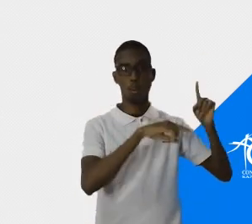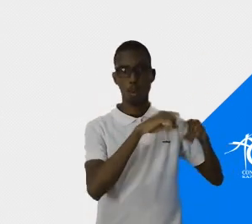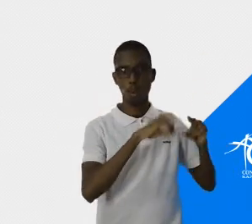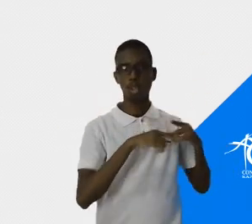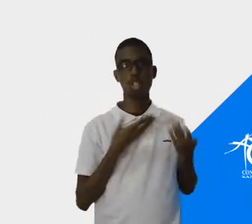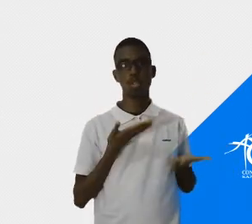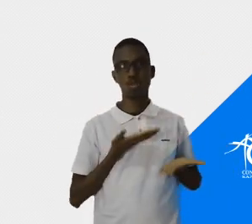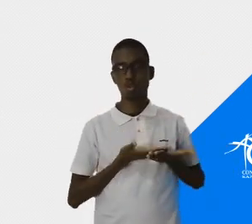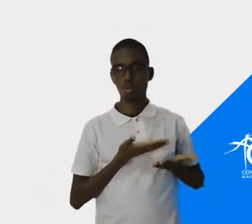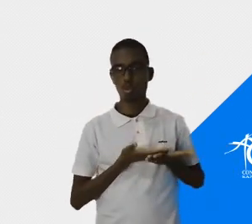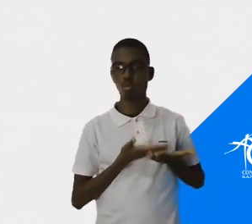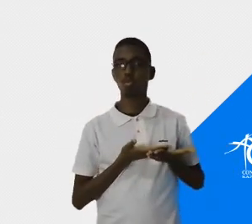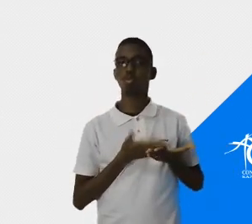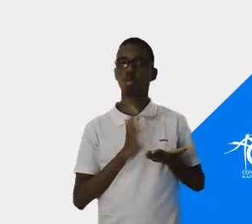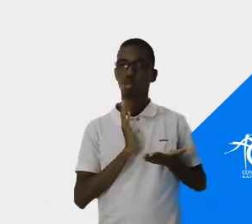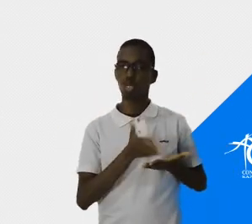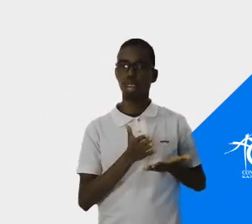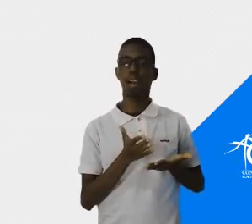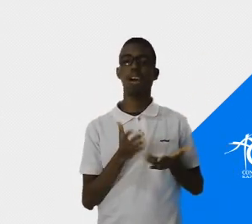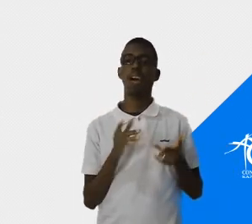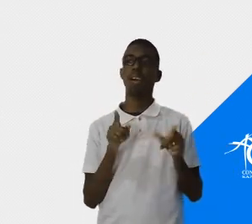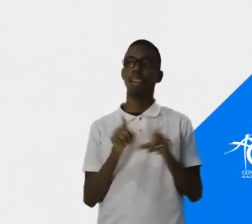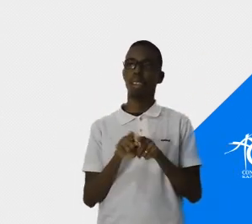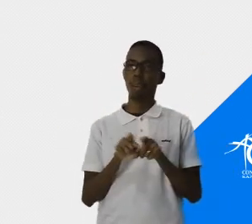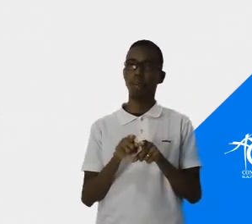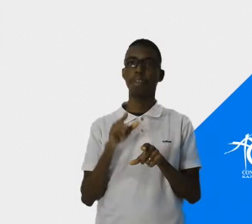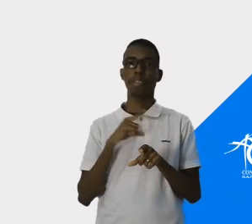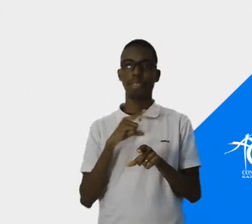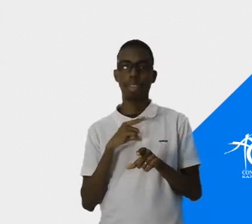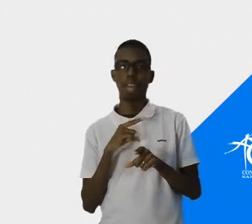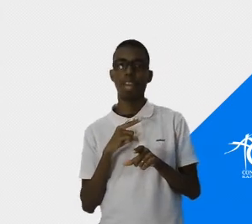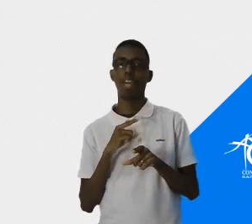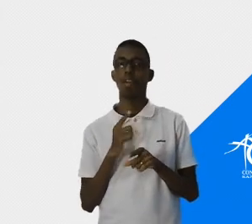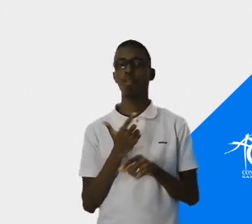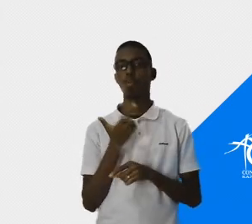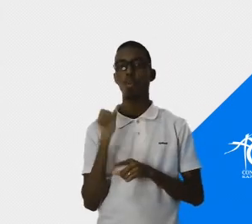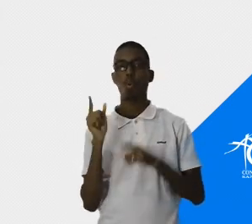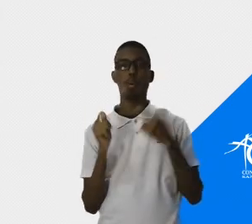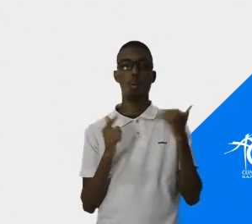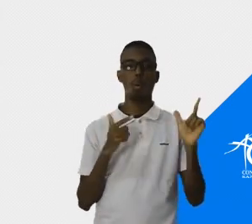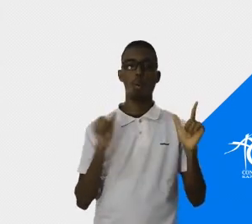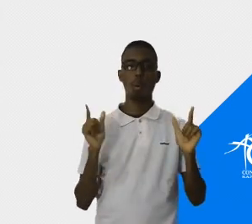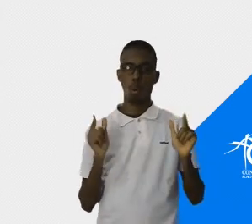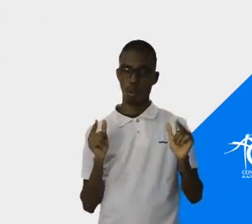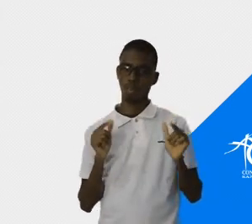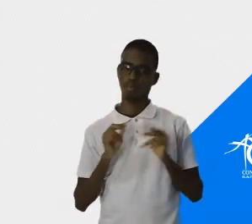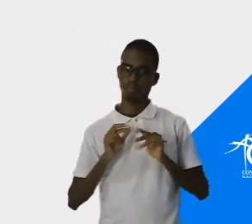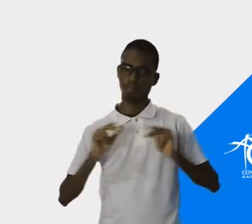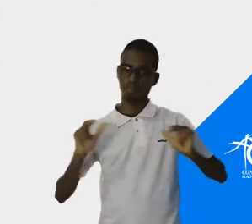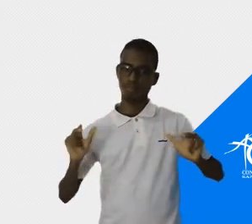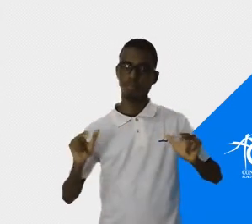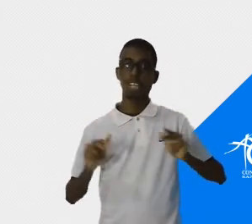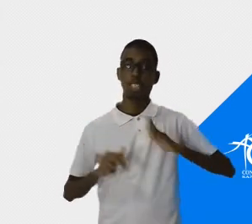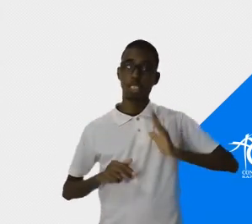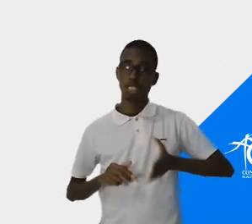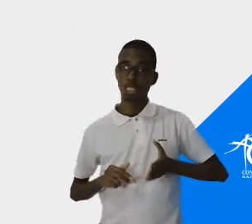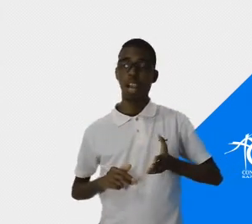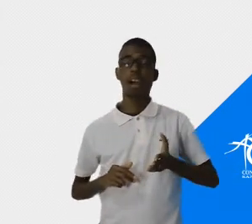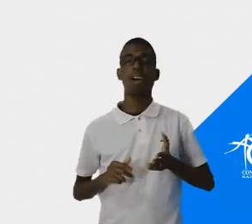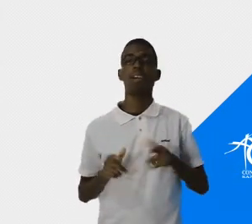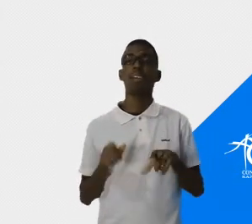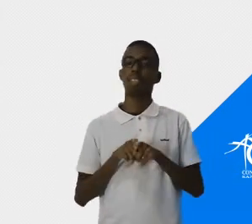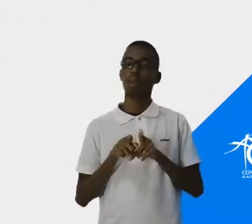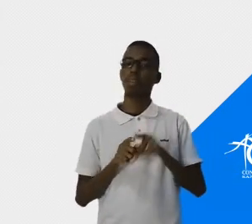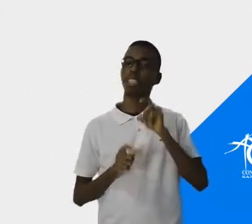até tentaram correlacionar com eventos externos, nem sempre bem-sucedidos, mas, novamente, se quisermos avançar